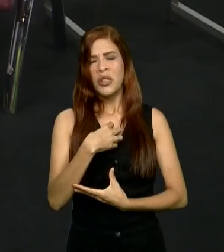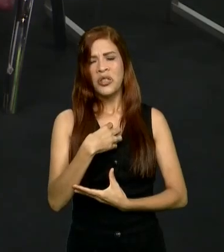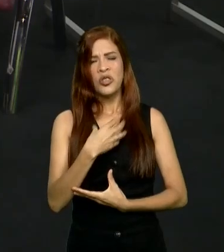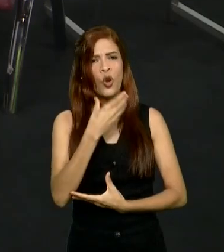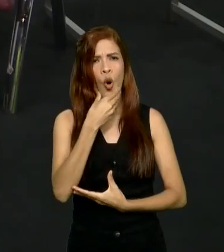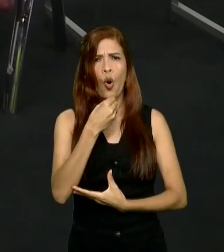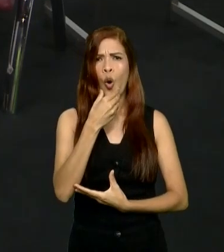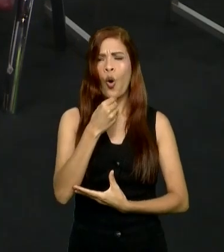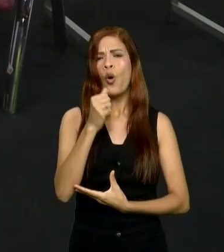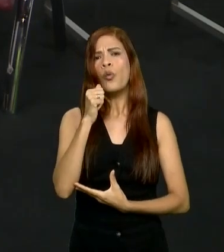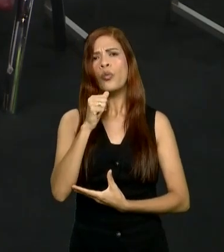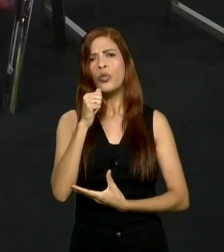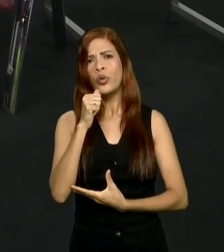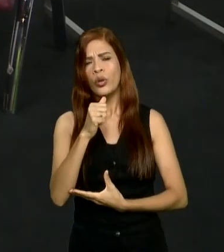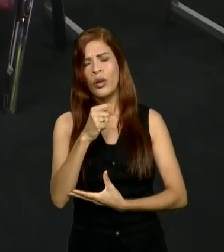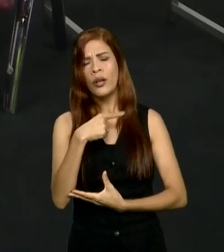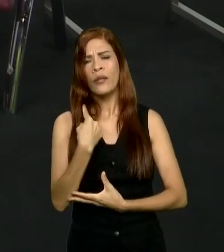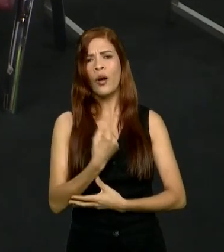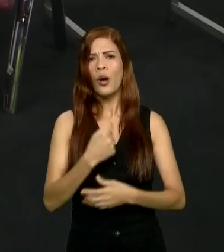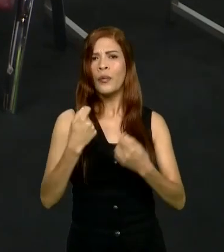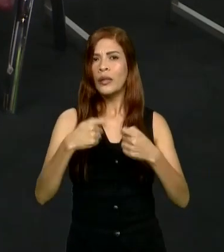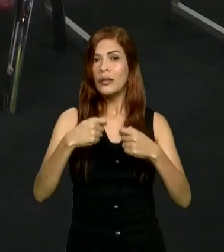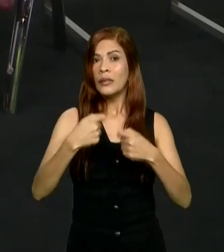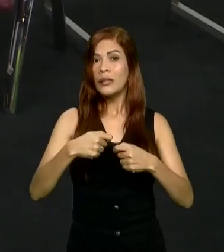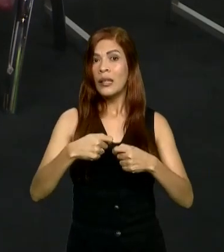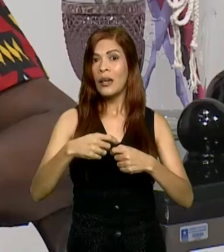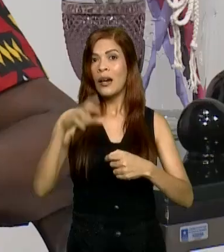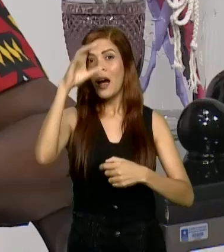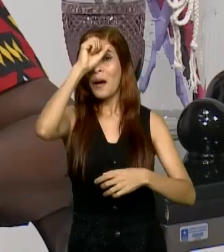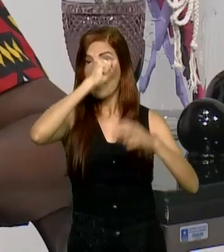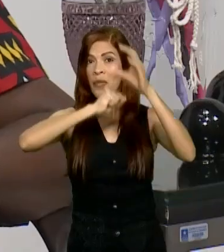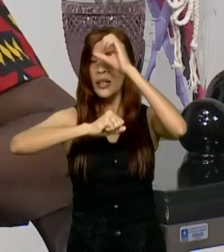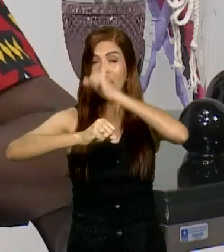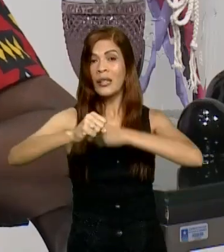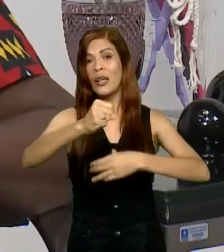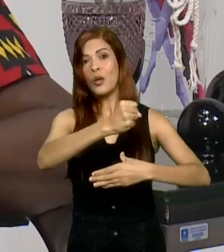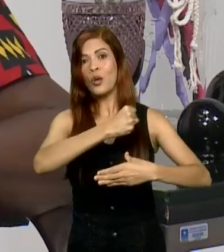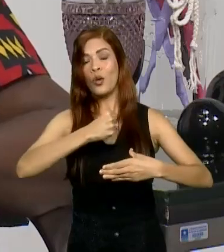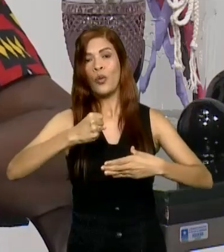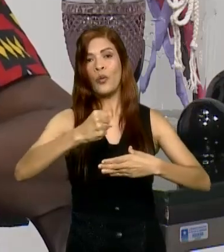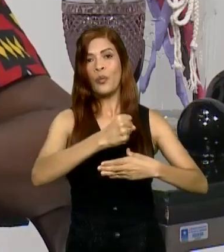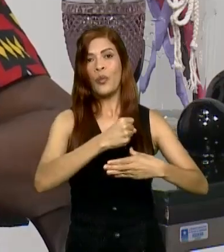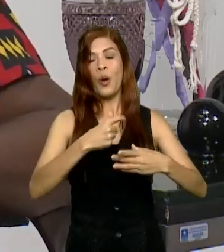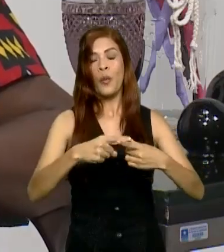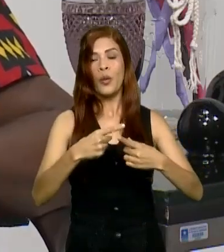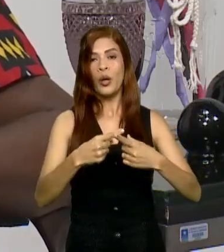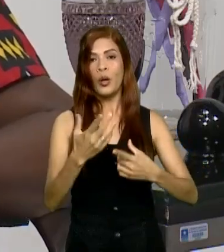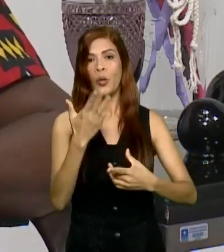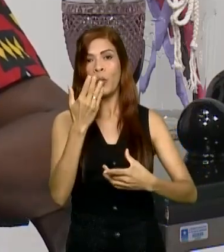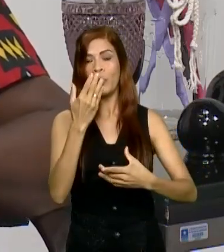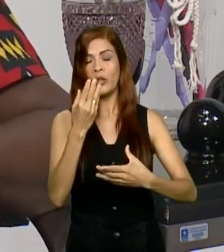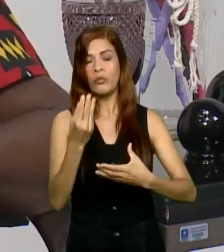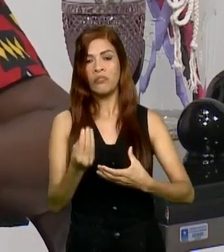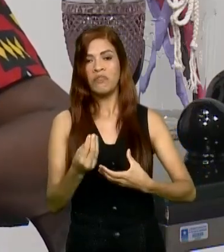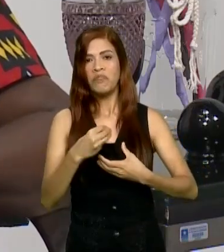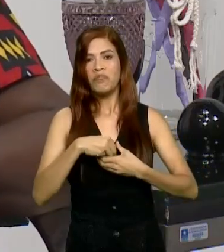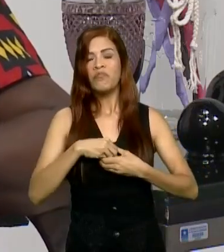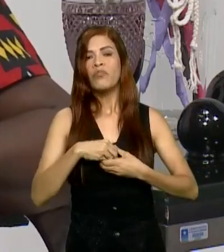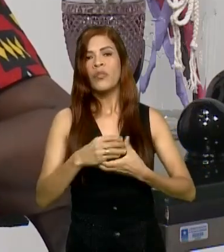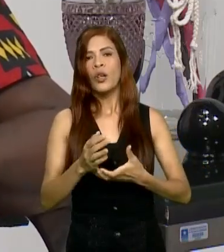mulher devemos aprender a cozinhar, porque a comida é o alimento que vai nos alimentar. Então, o amor